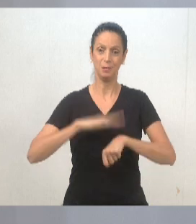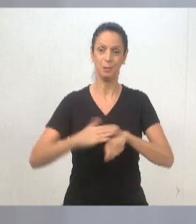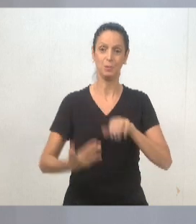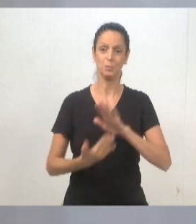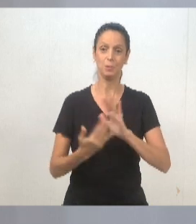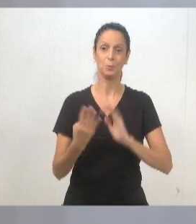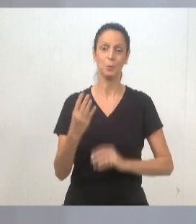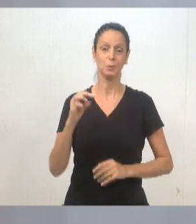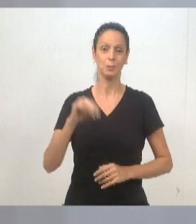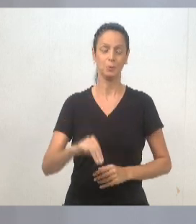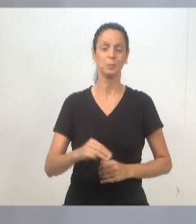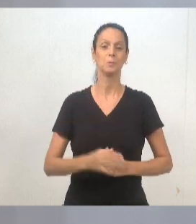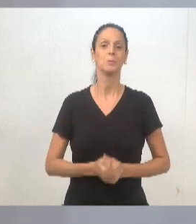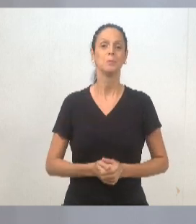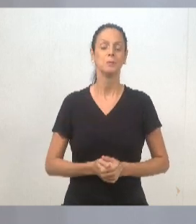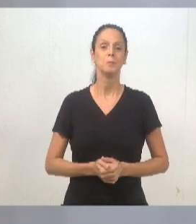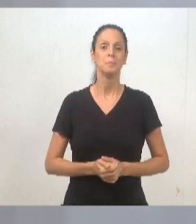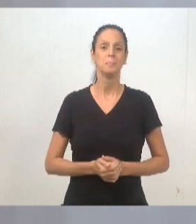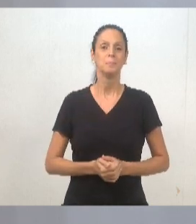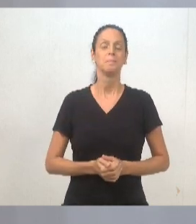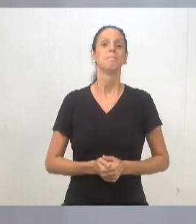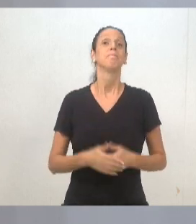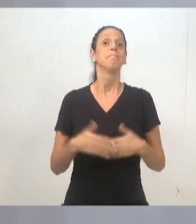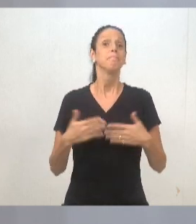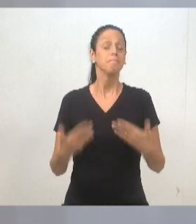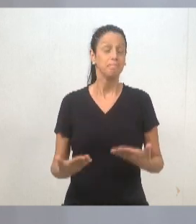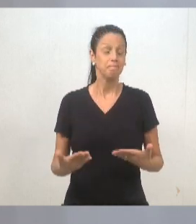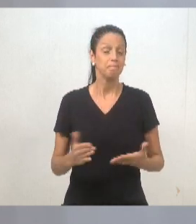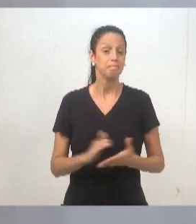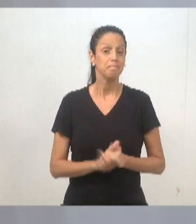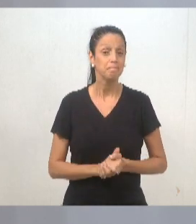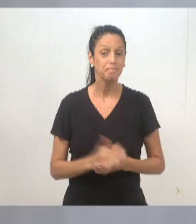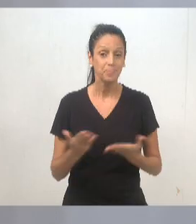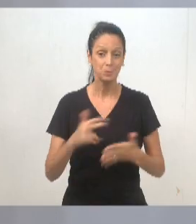Senhor presidente, voltando aqui à tribuna da Câmara,